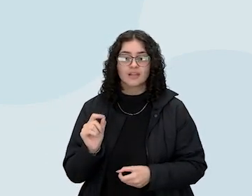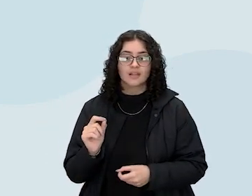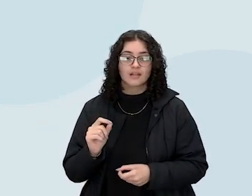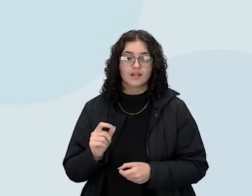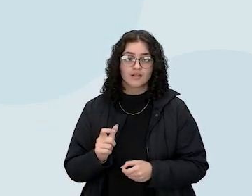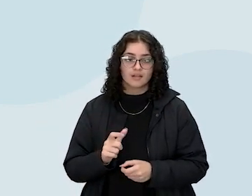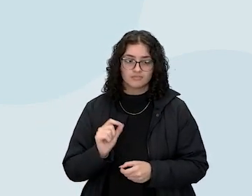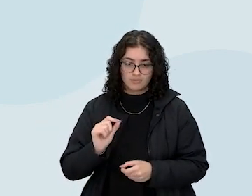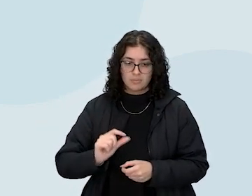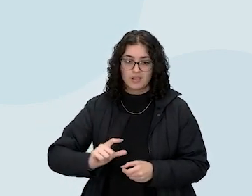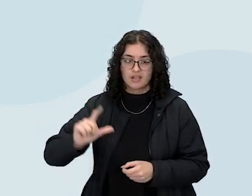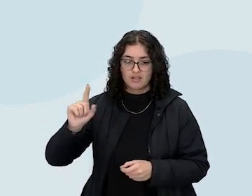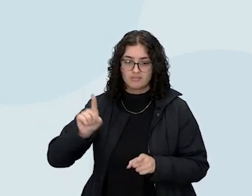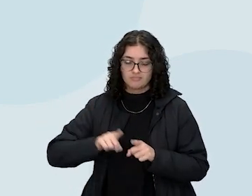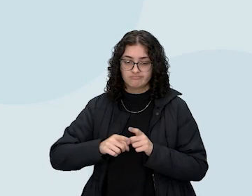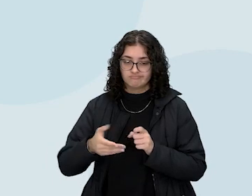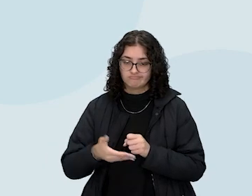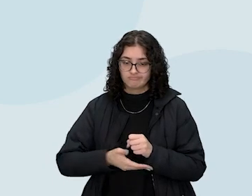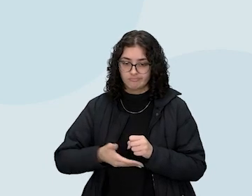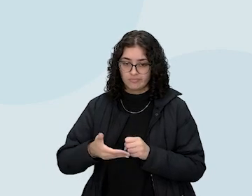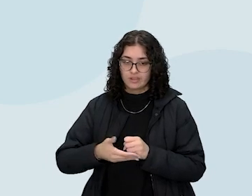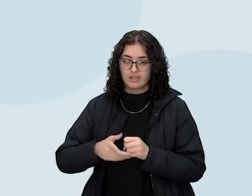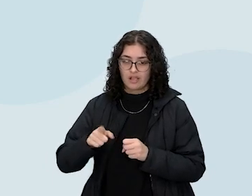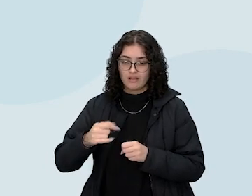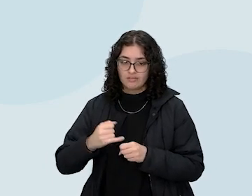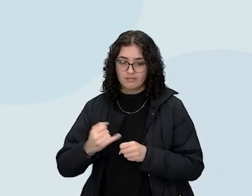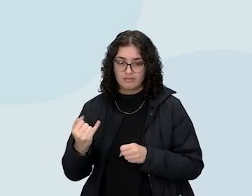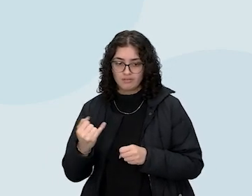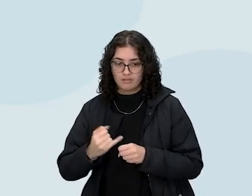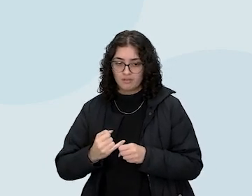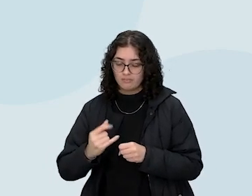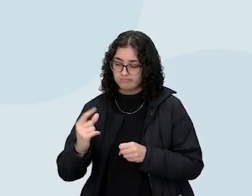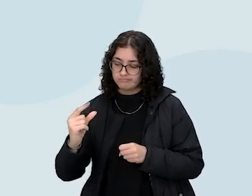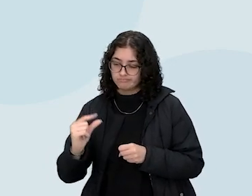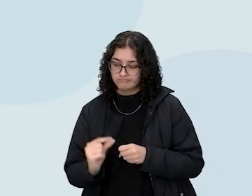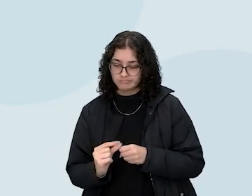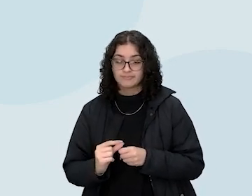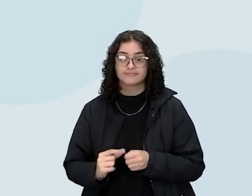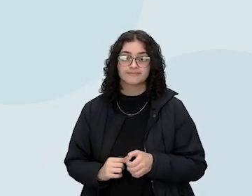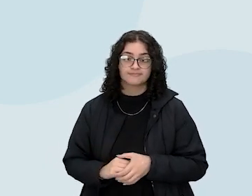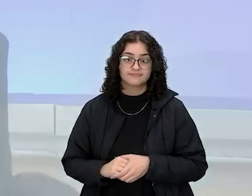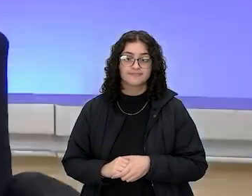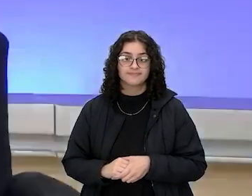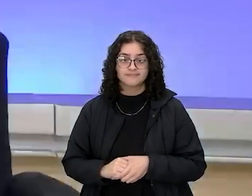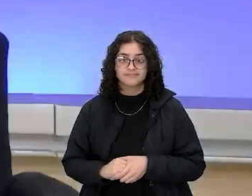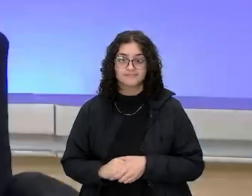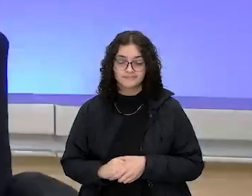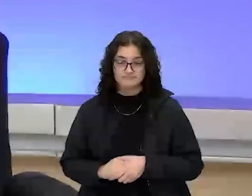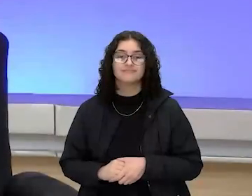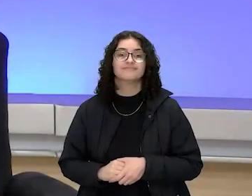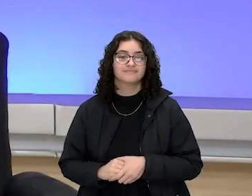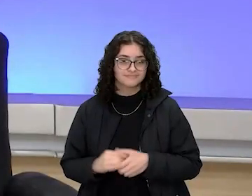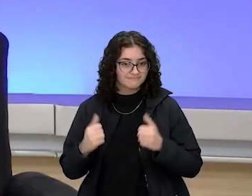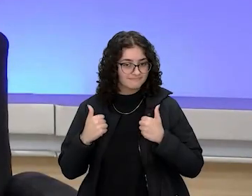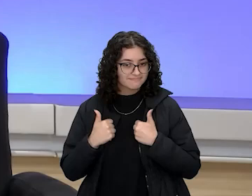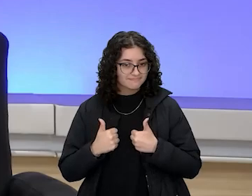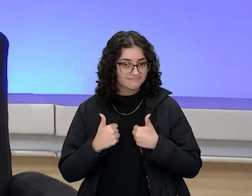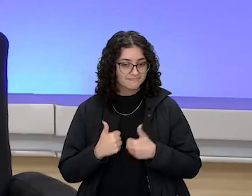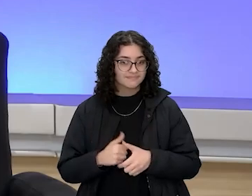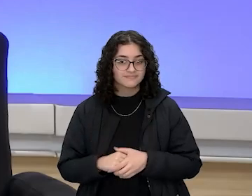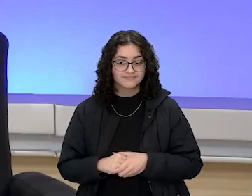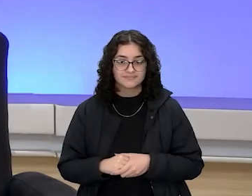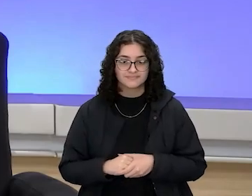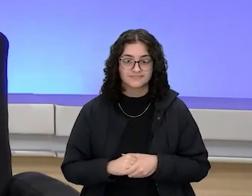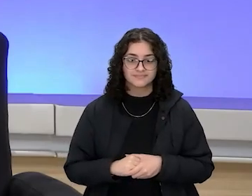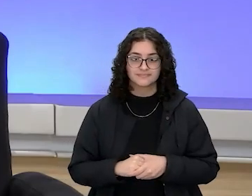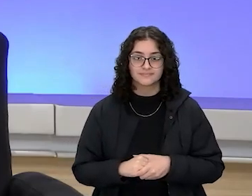a alcalinidade, tornando os íons alumínio menos disponíveis. Tá certo, pessoal? Olha